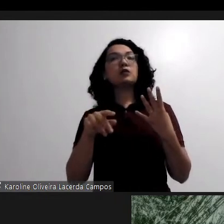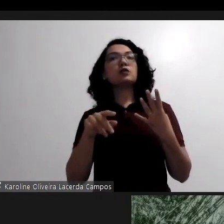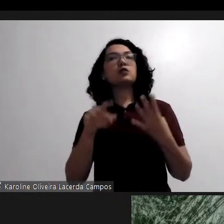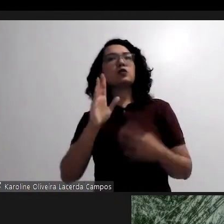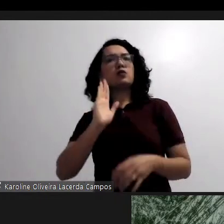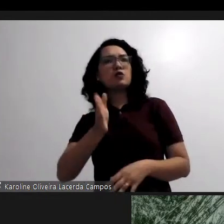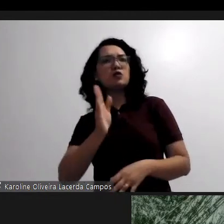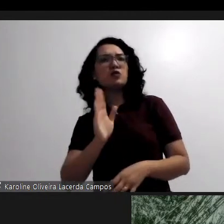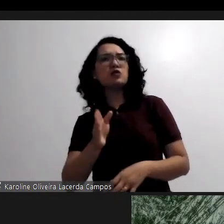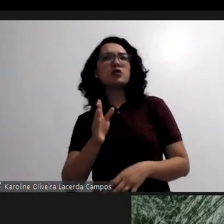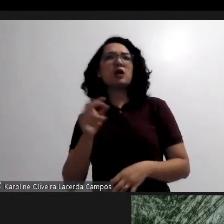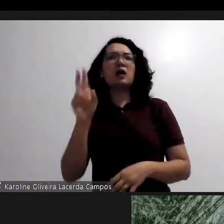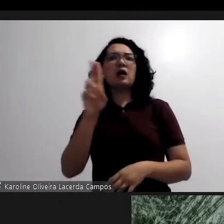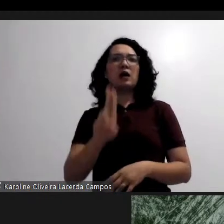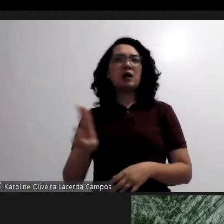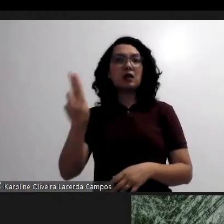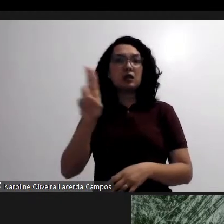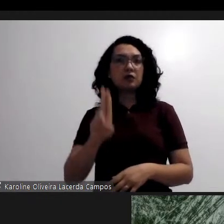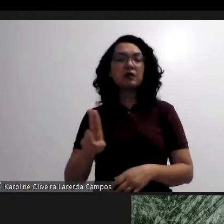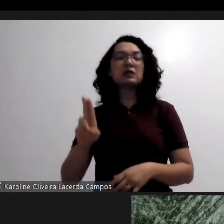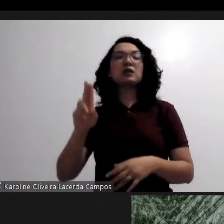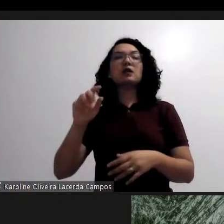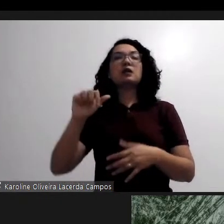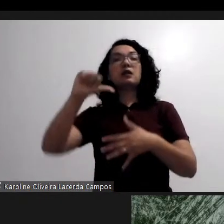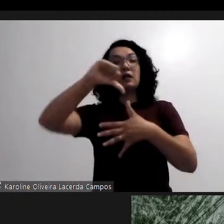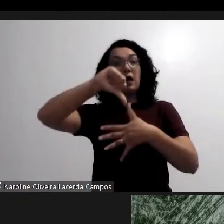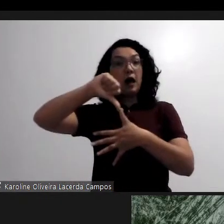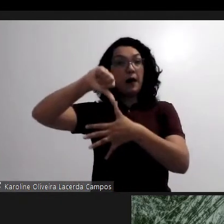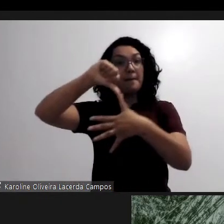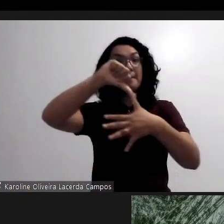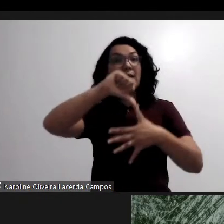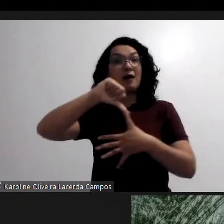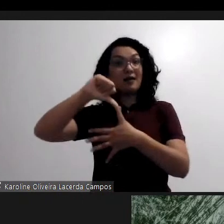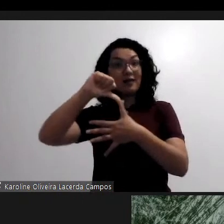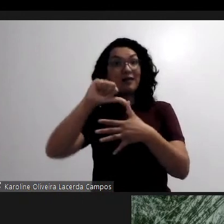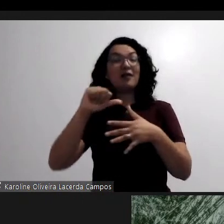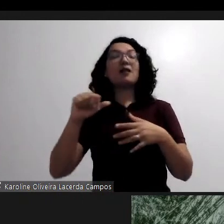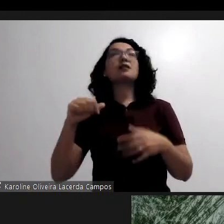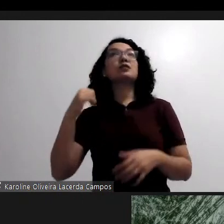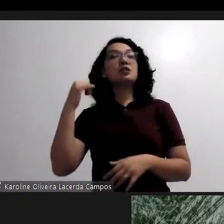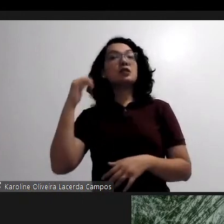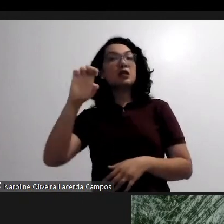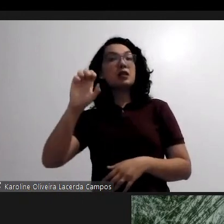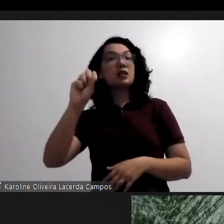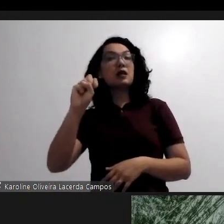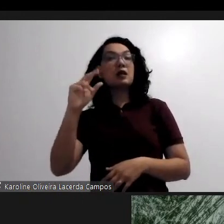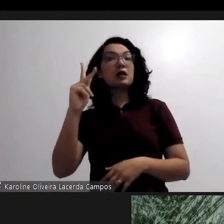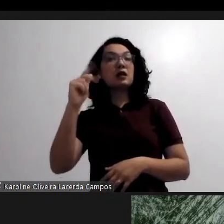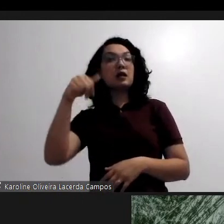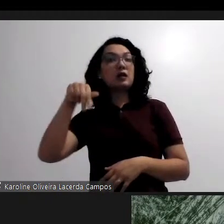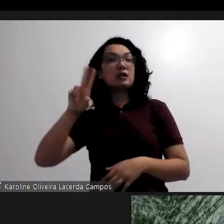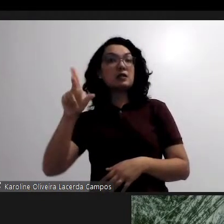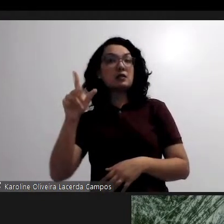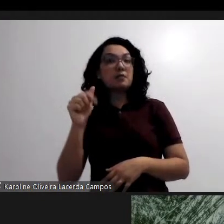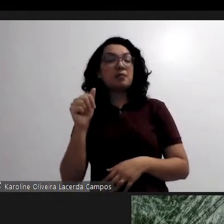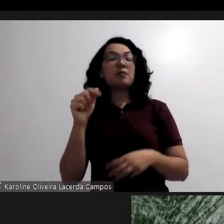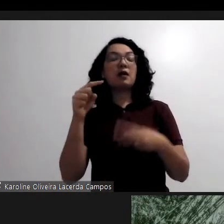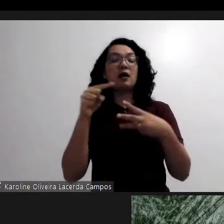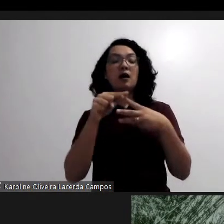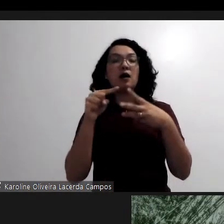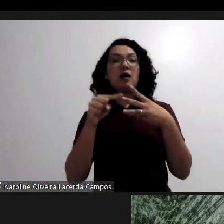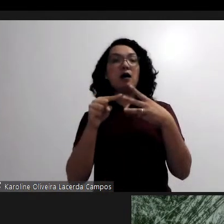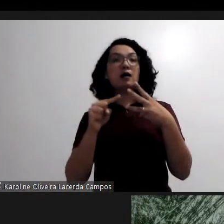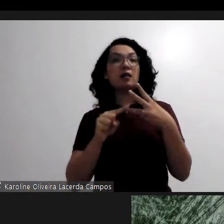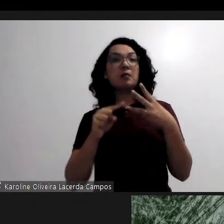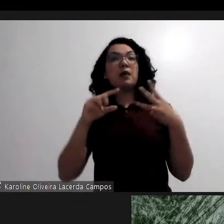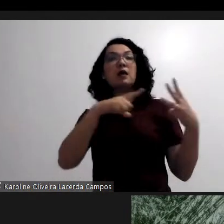visitante em universidades na América Latina, na Espanha e no Japão, coordenador do Docomomo Brasil entre 2002 e 2007,